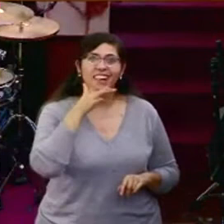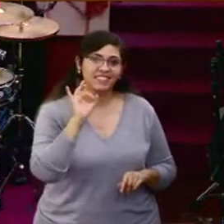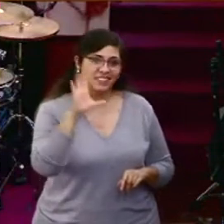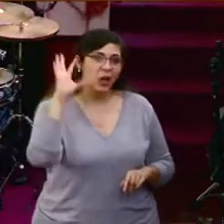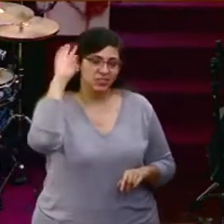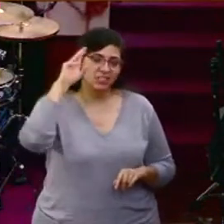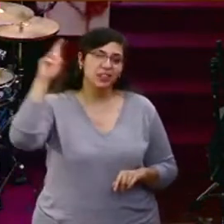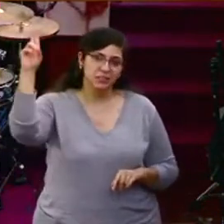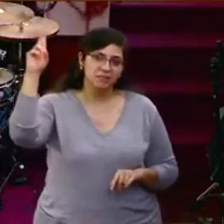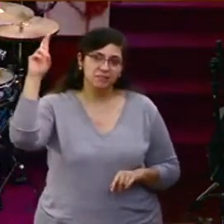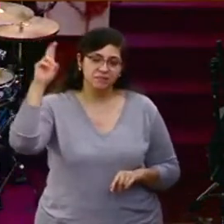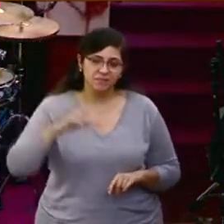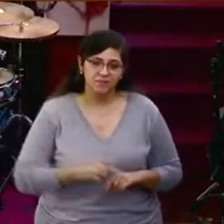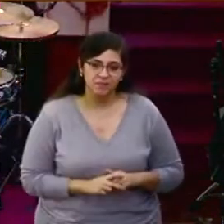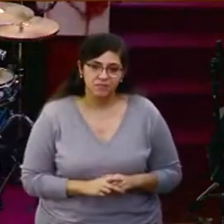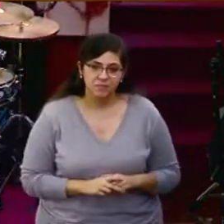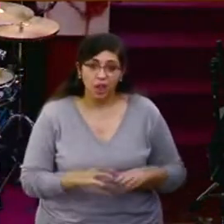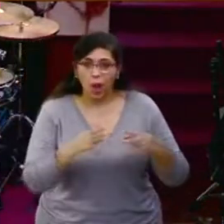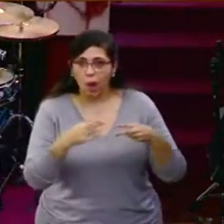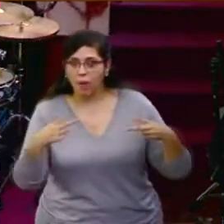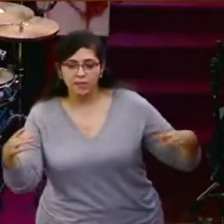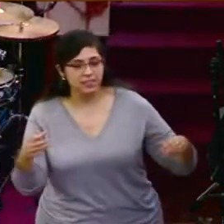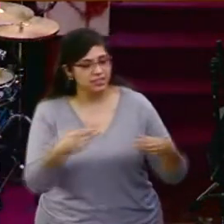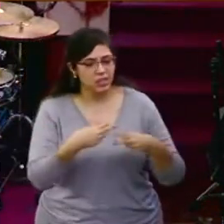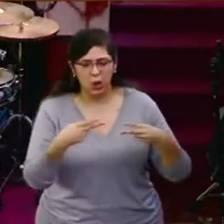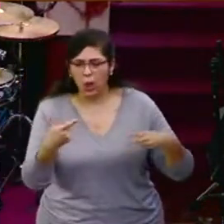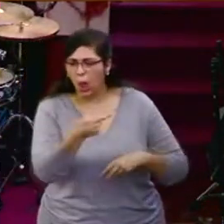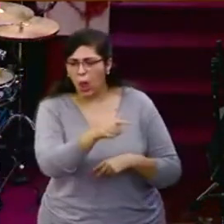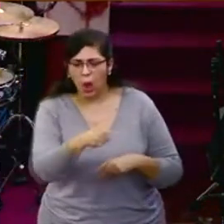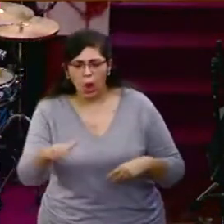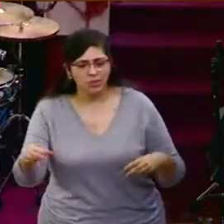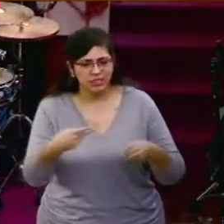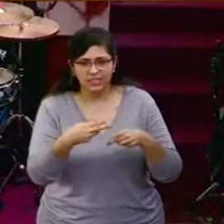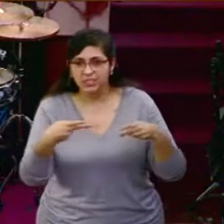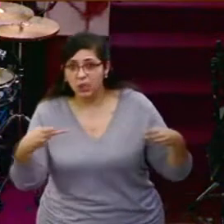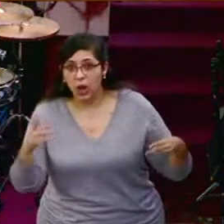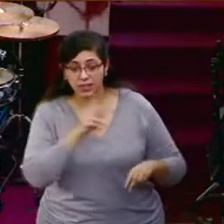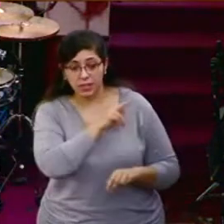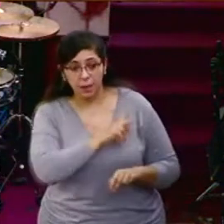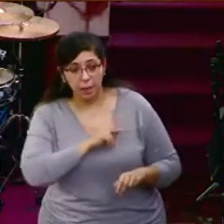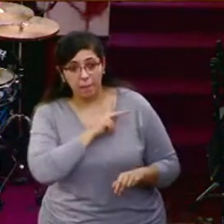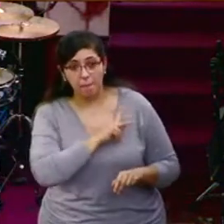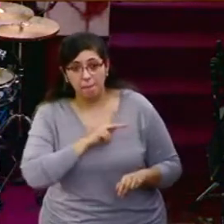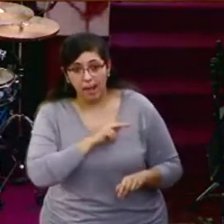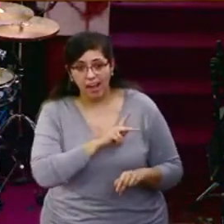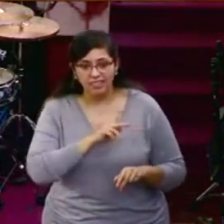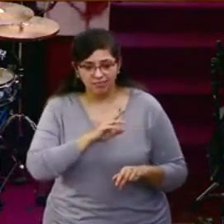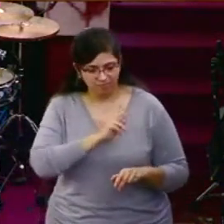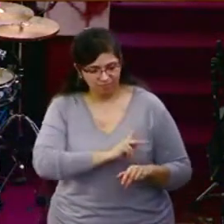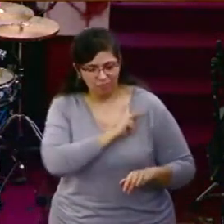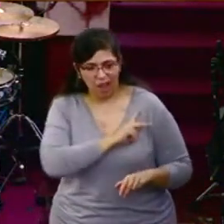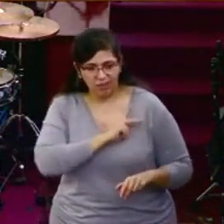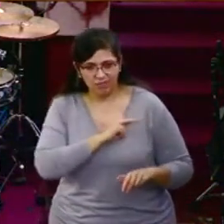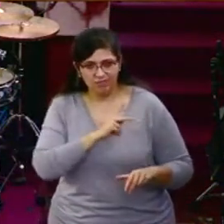de deus se olharmos para outras passagens vamos ver como o paulo enfrentava as coisas difíceis como por